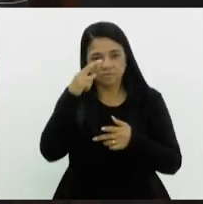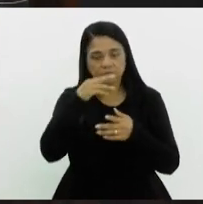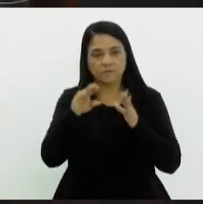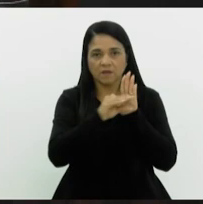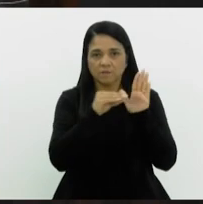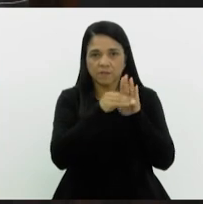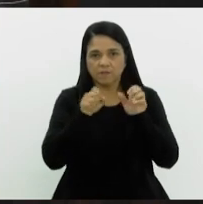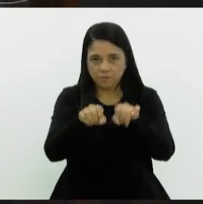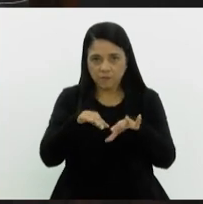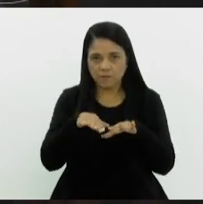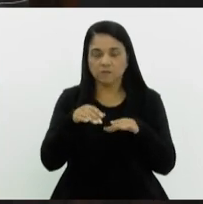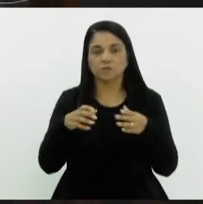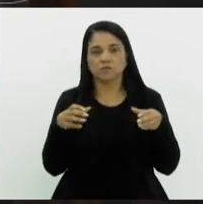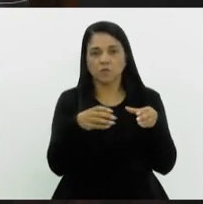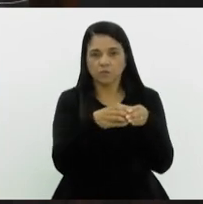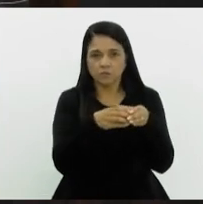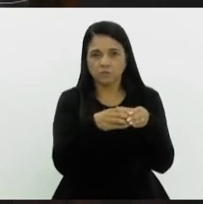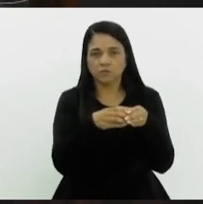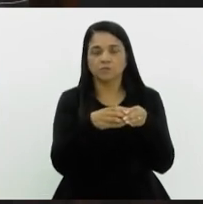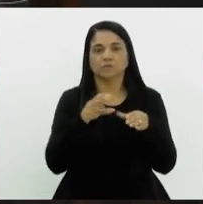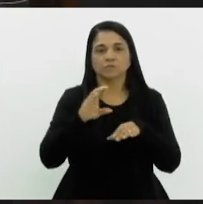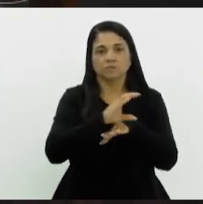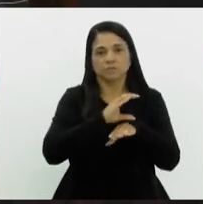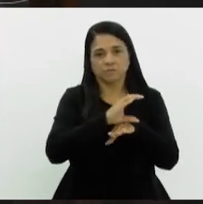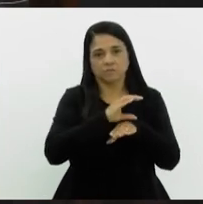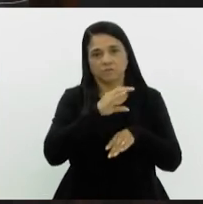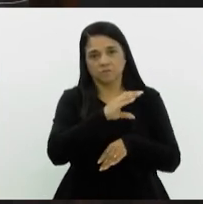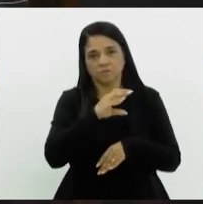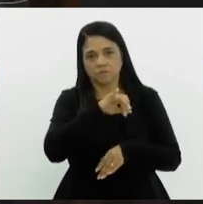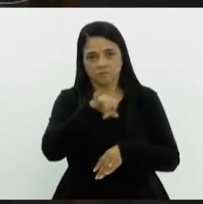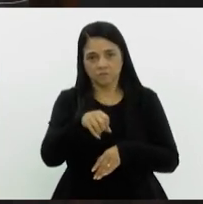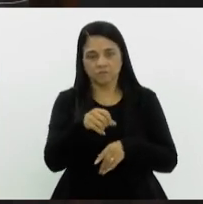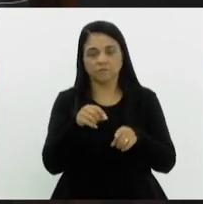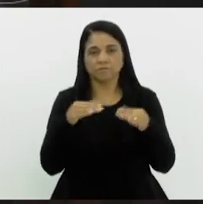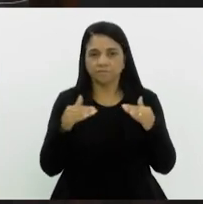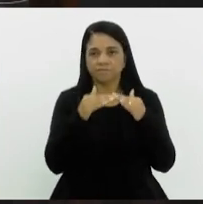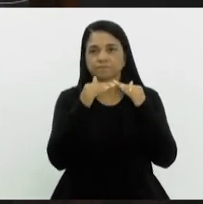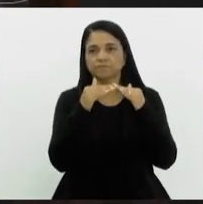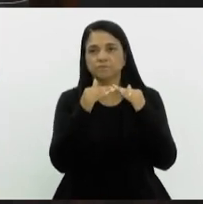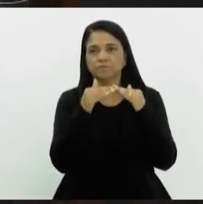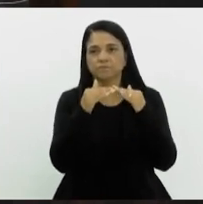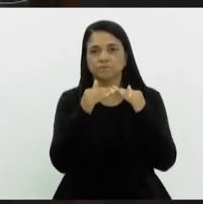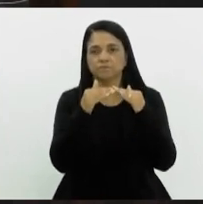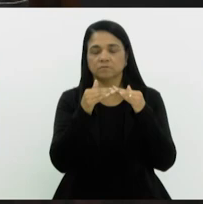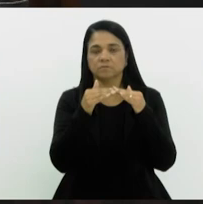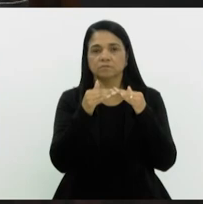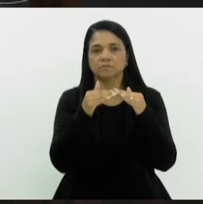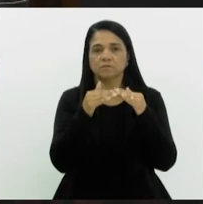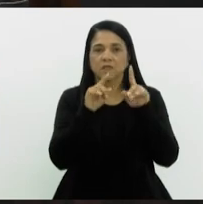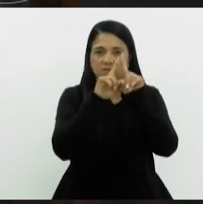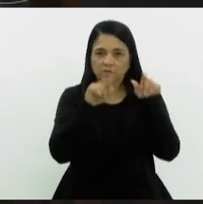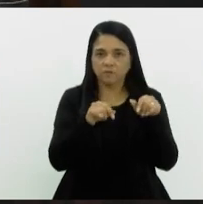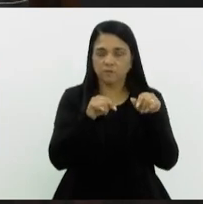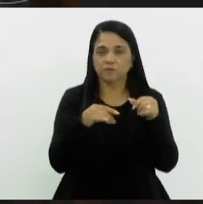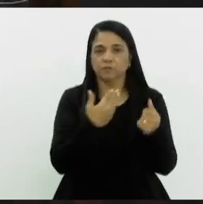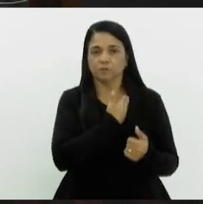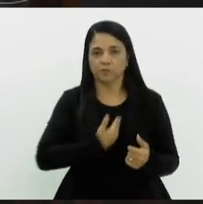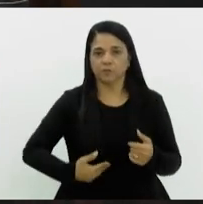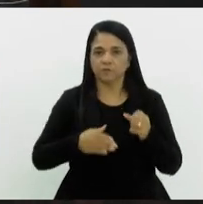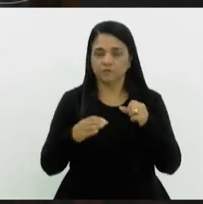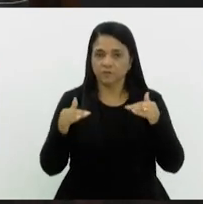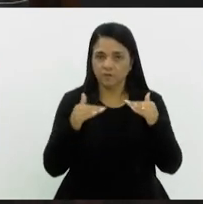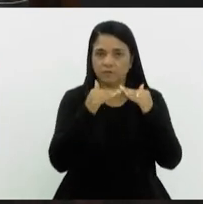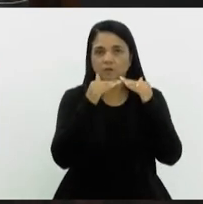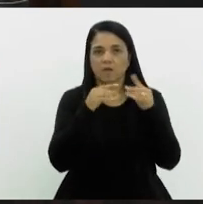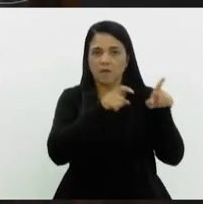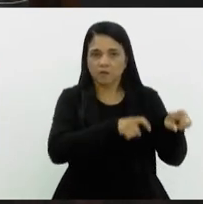plenário das comissões de Constituição e Justiça favorável, de Servidores Públicos favorável,